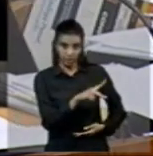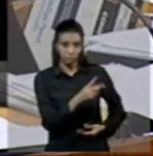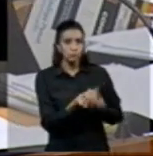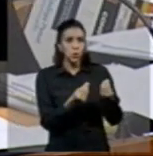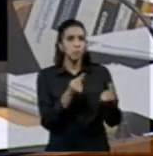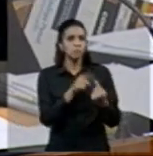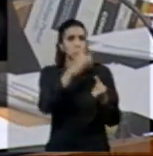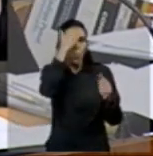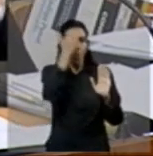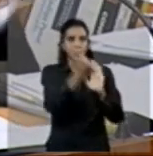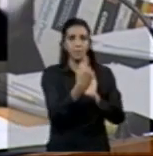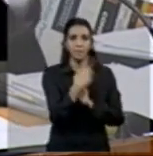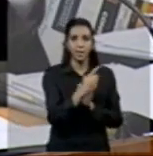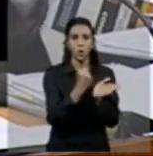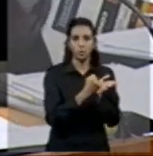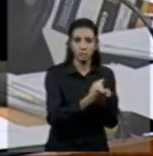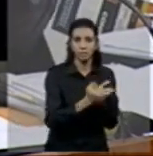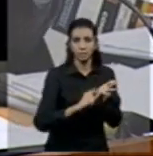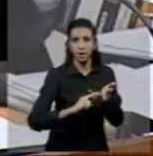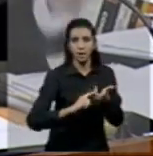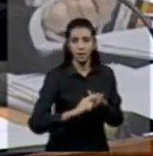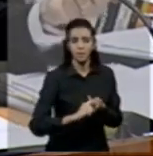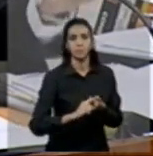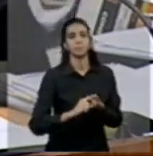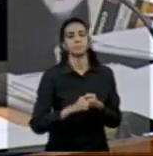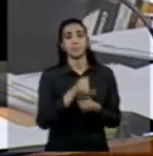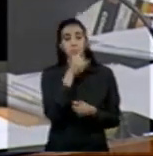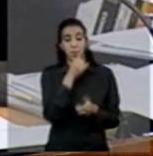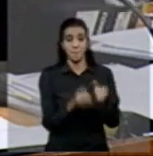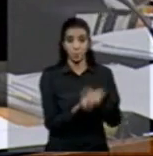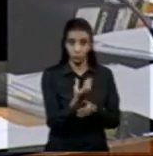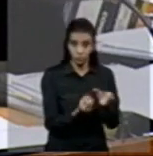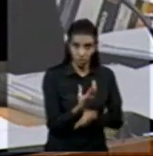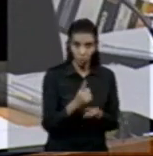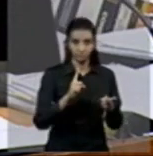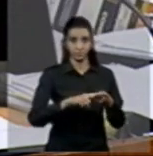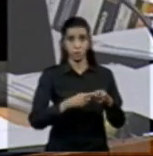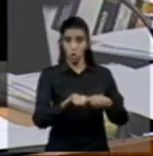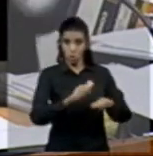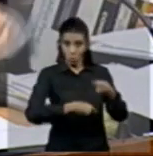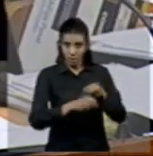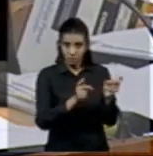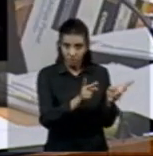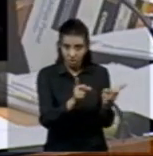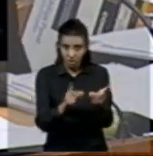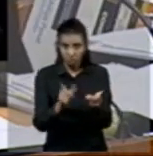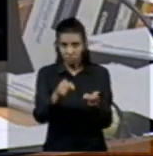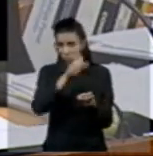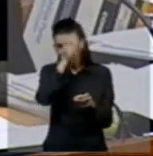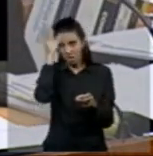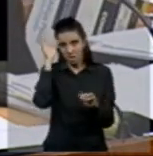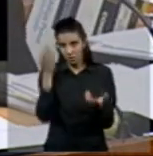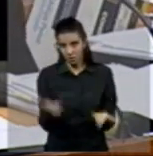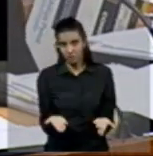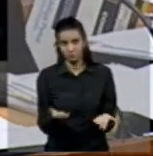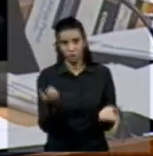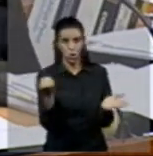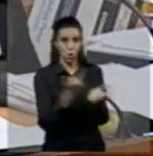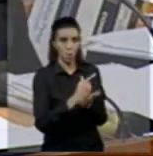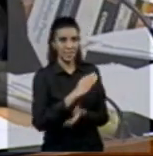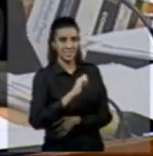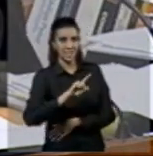suas obrigações contratuais, produção, comercialização para o cliente de celulose.